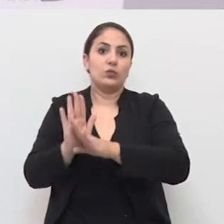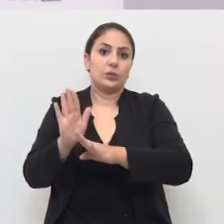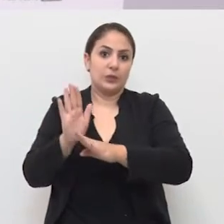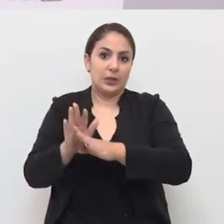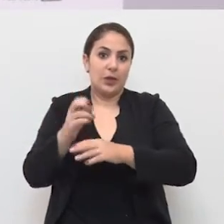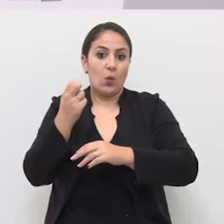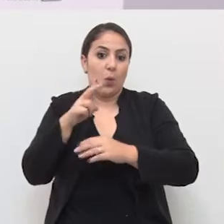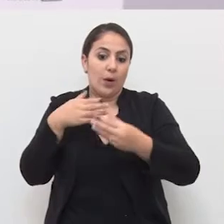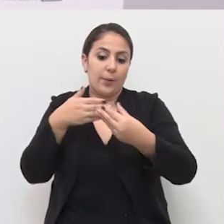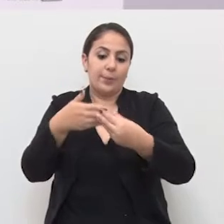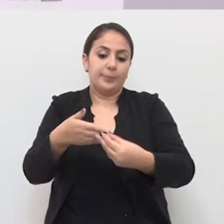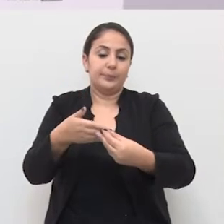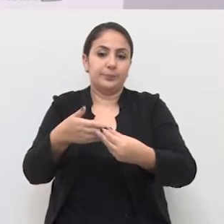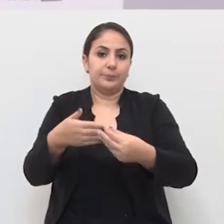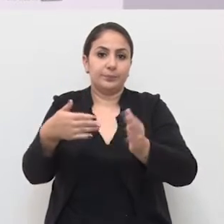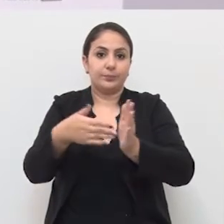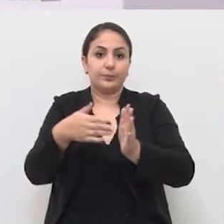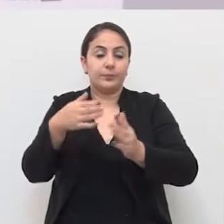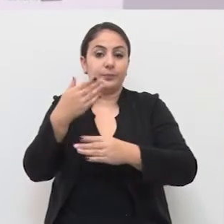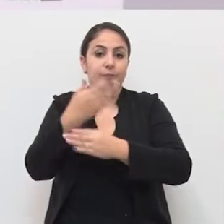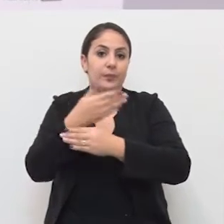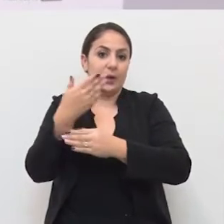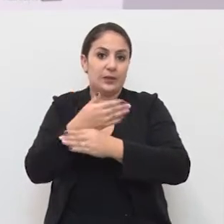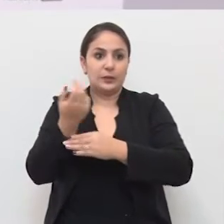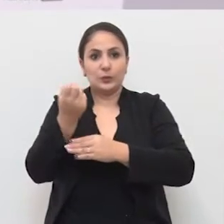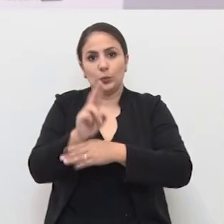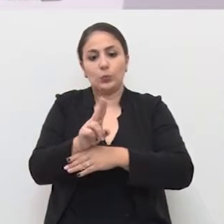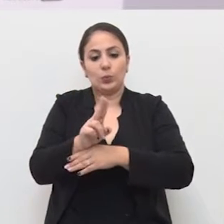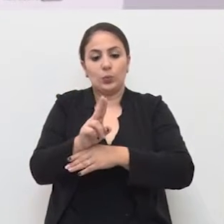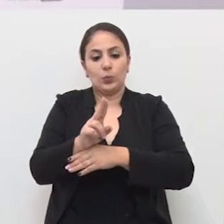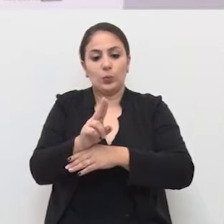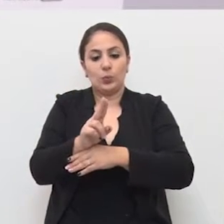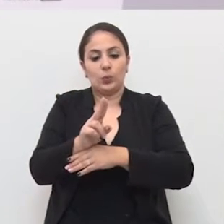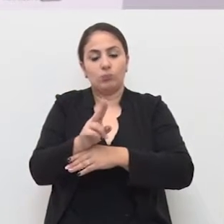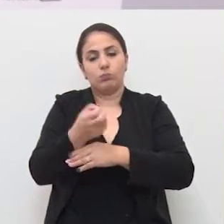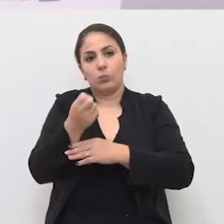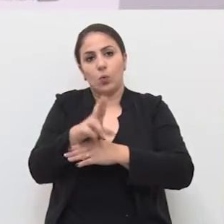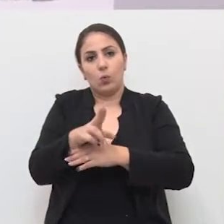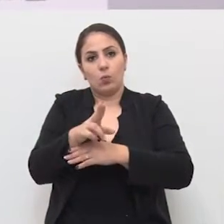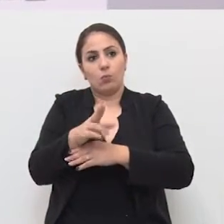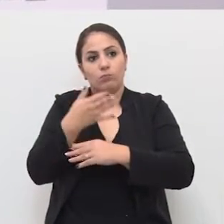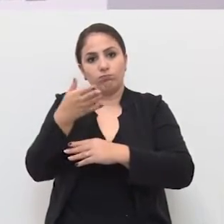e buscar, ou acompanhá-la até um táxi ou até um